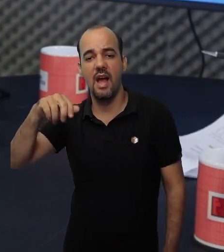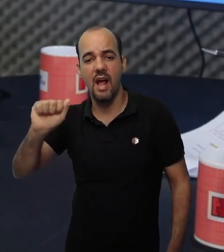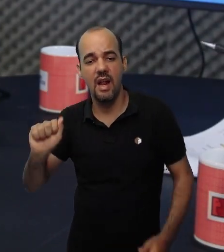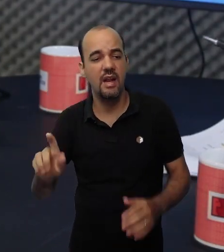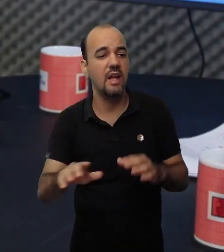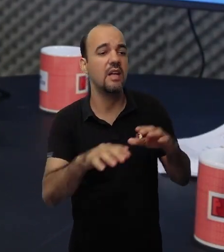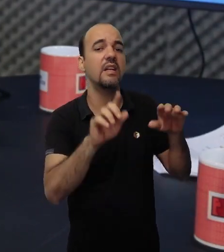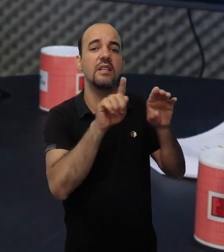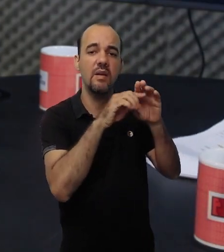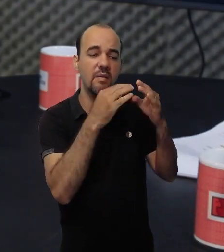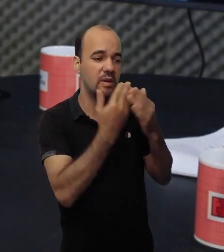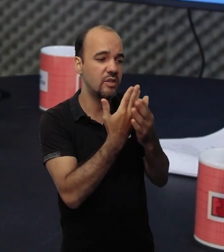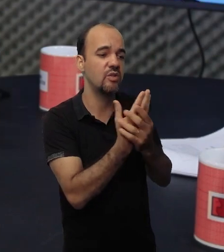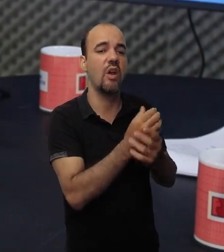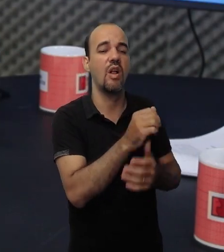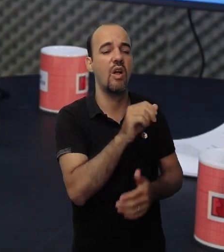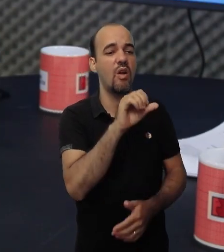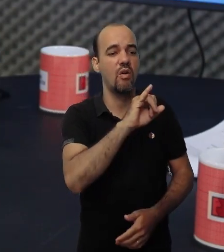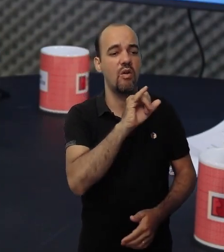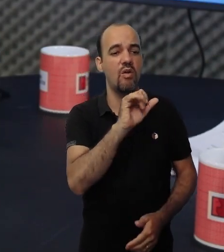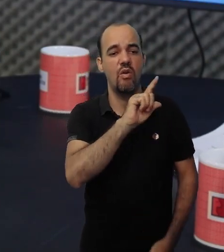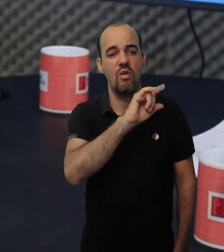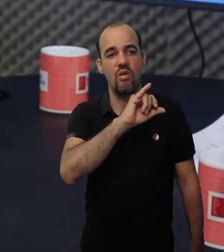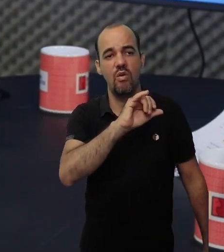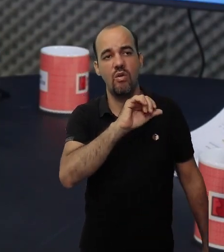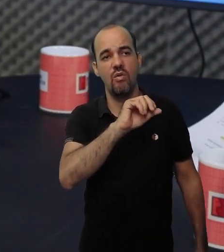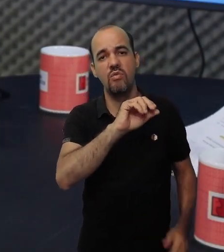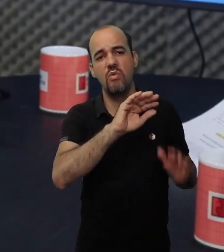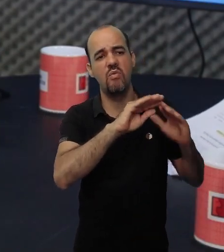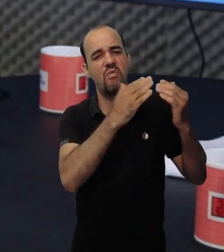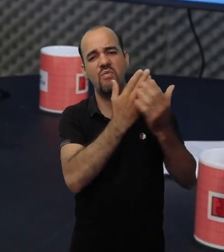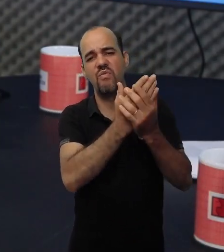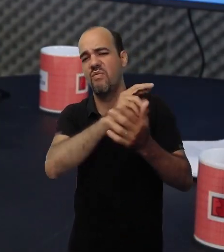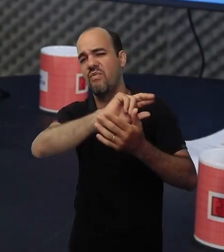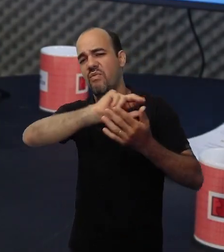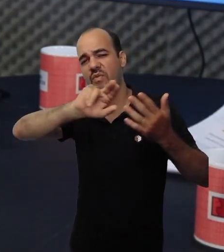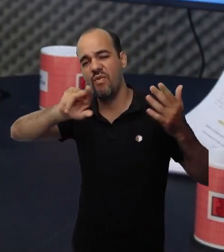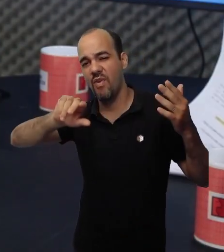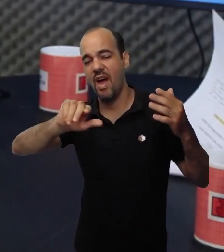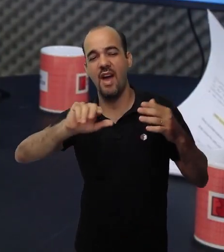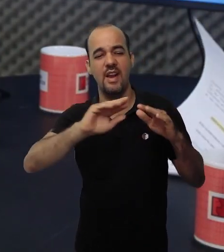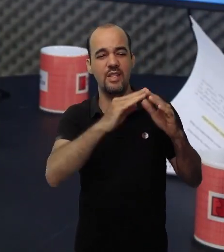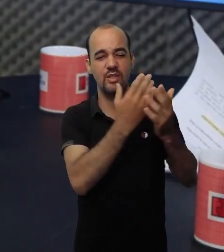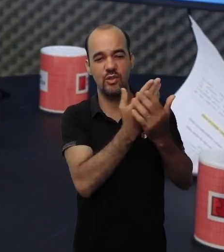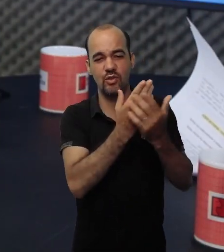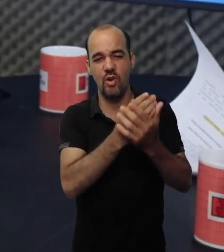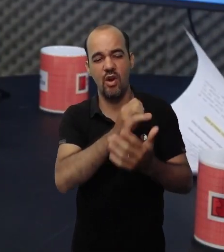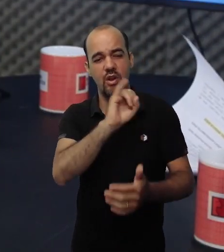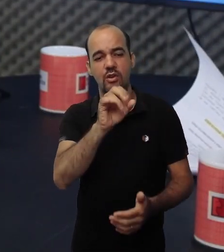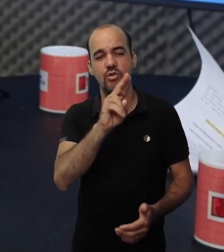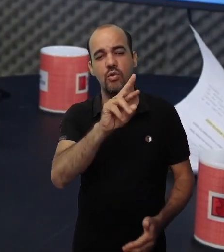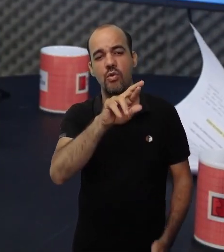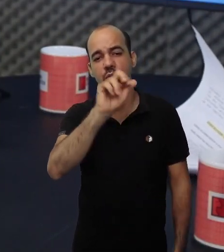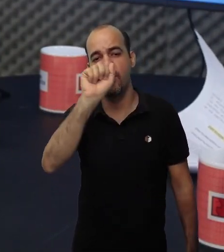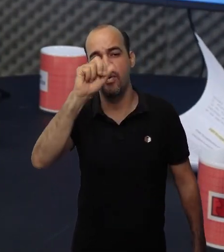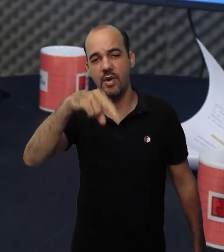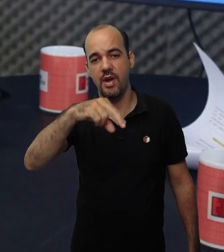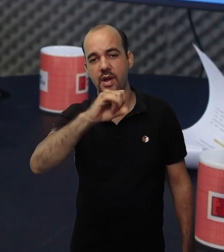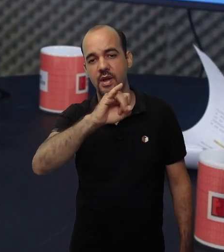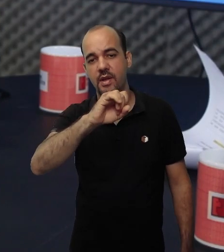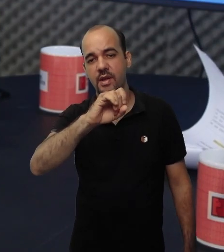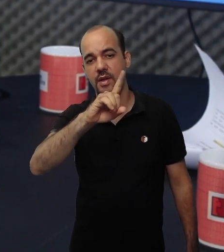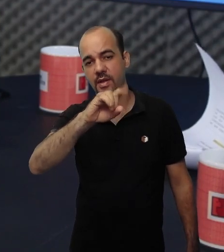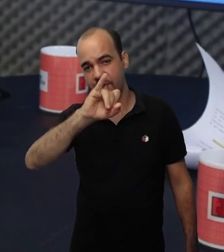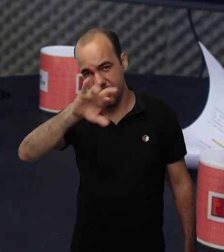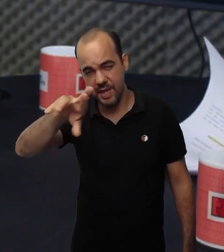Paulo Cavalcante, a gente tem na ETE Jurandir Bezerra e tantas outras escolas que a gente construiu. Esses grupos,